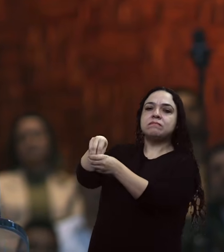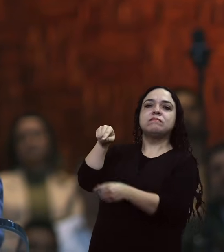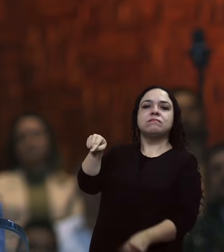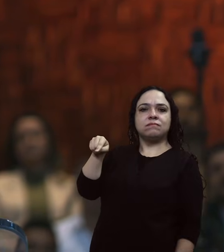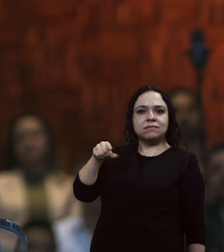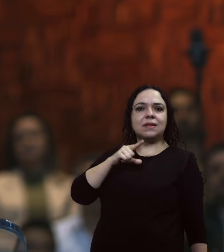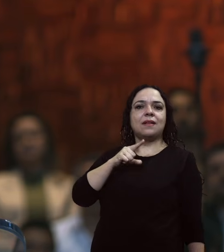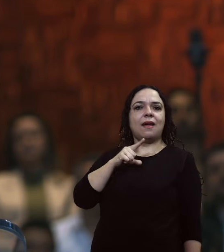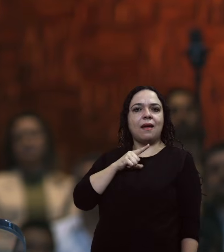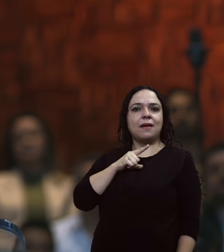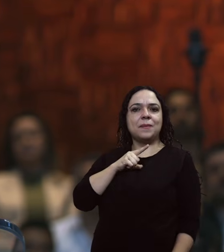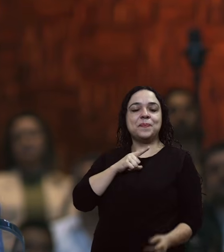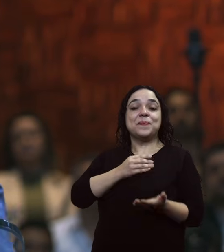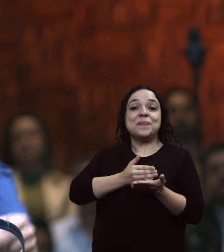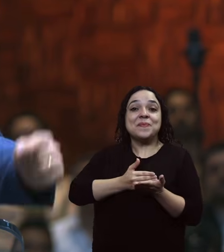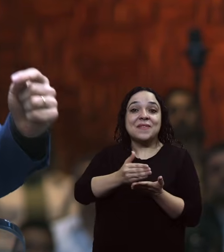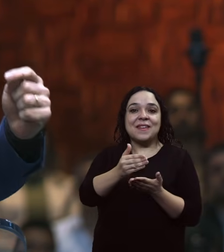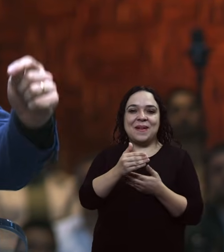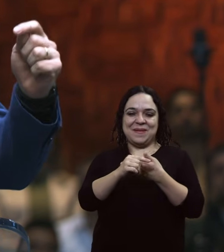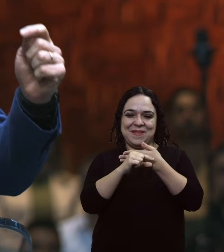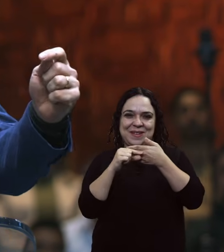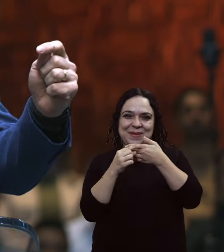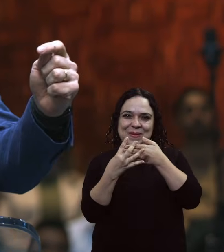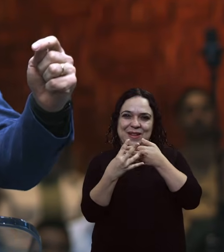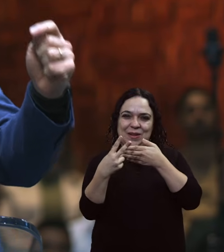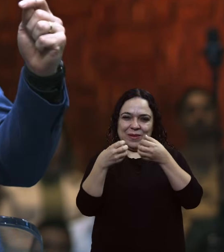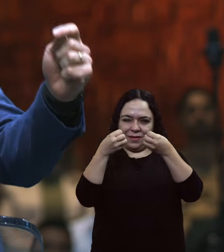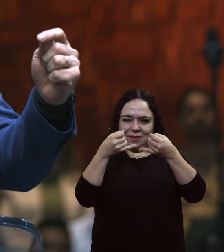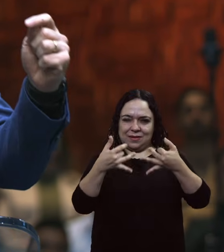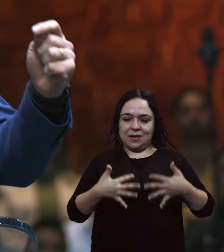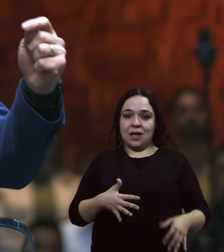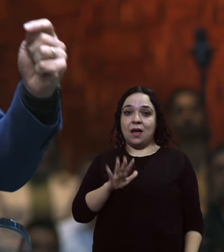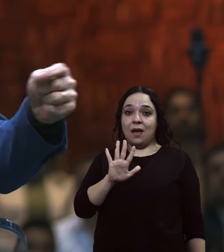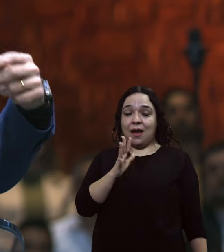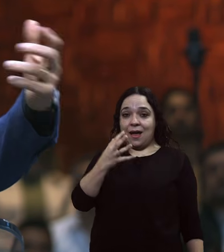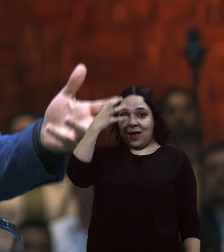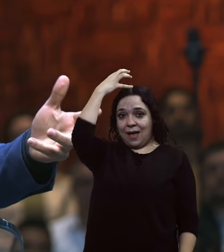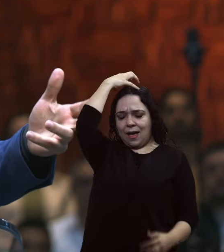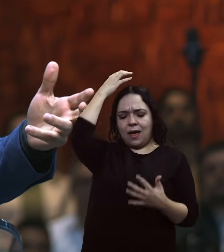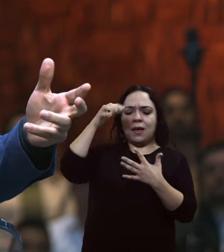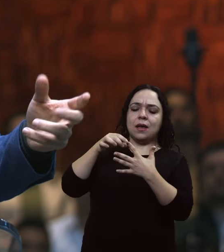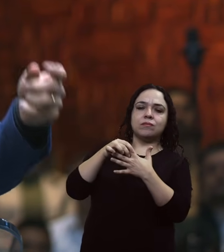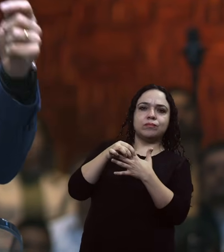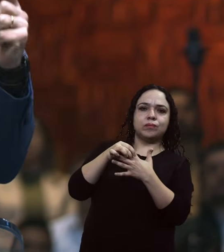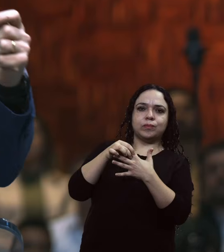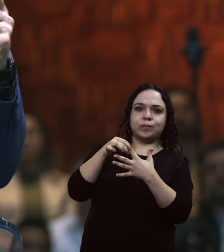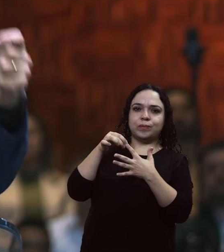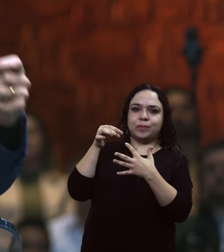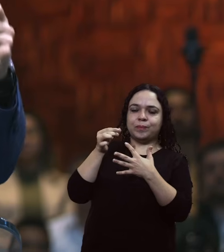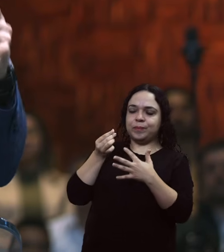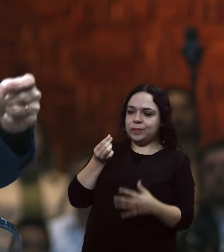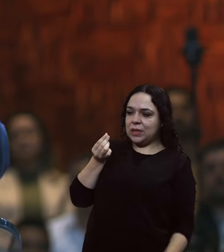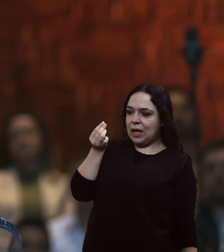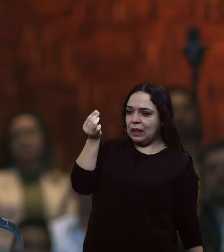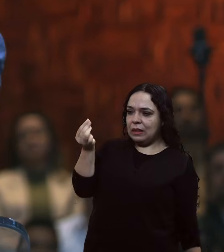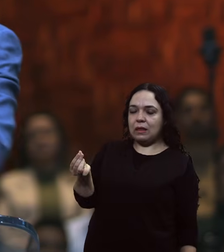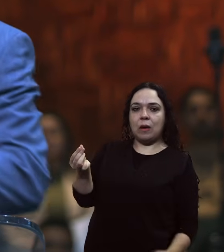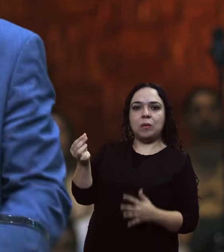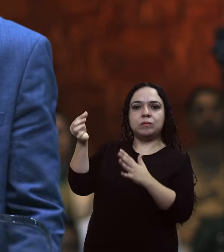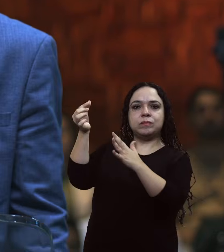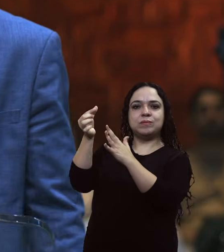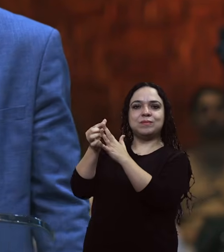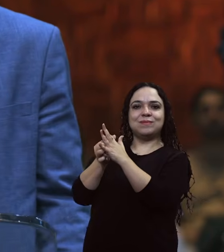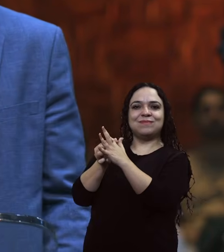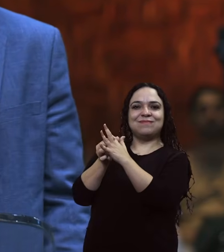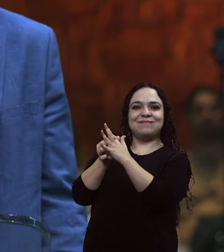Então, versículo 42, o rei tirou do dedo seu anel sinete e o colocou no dedo de